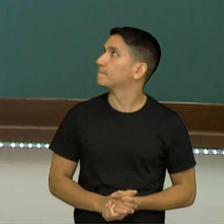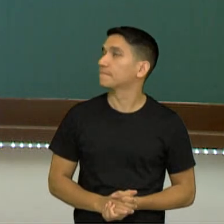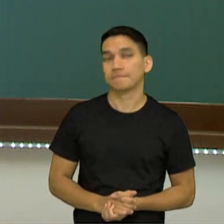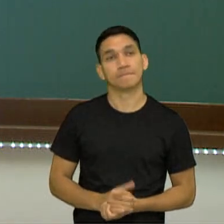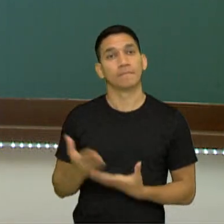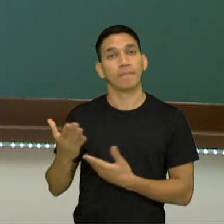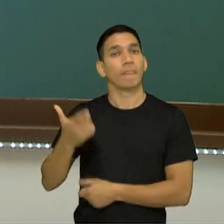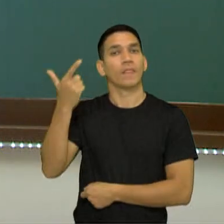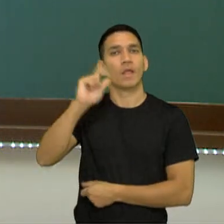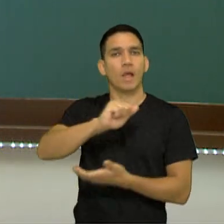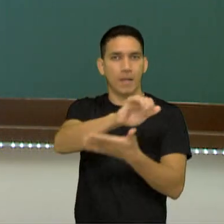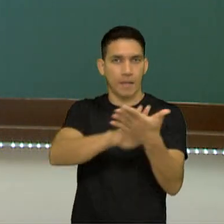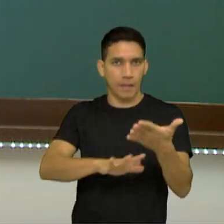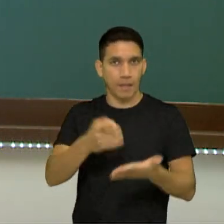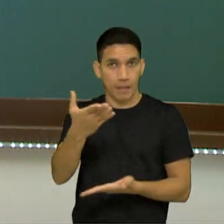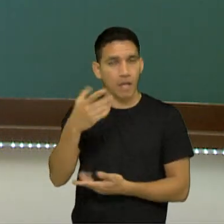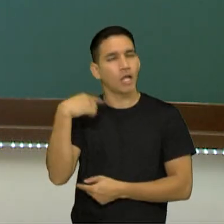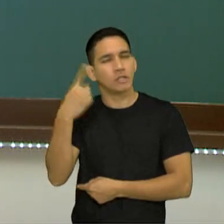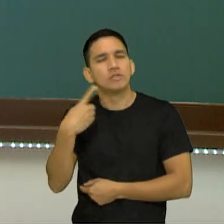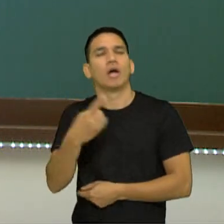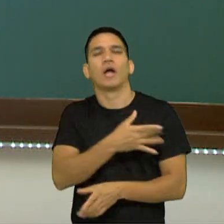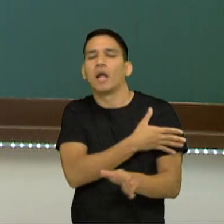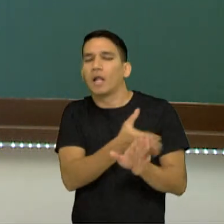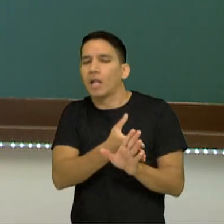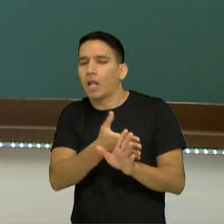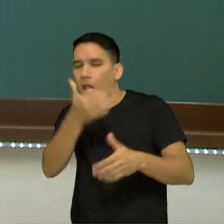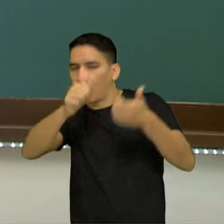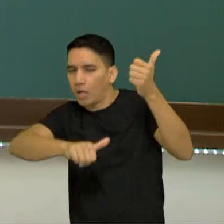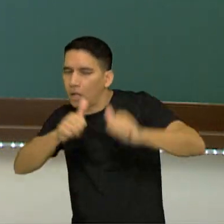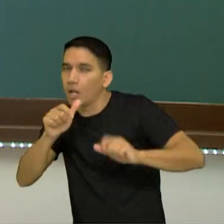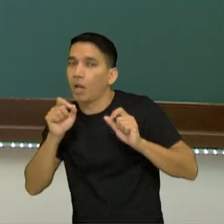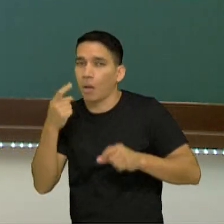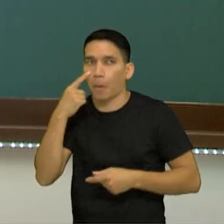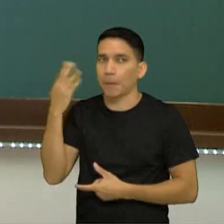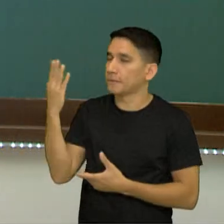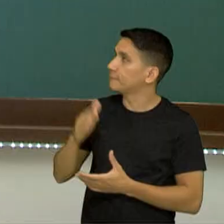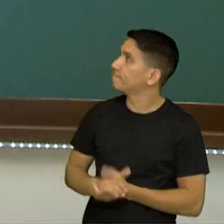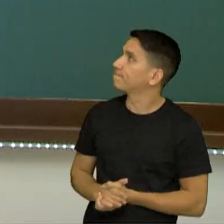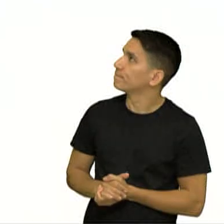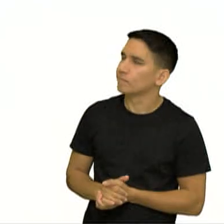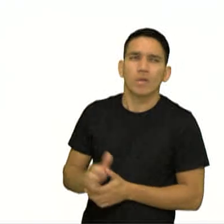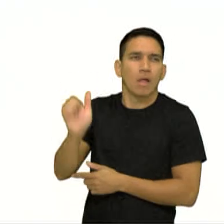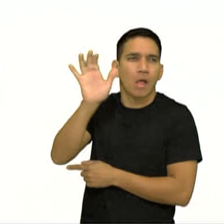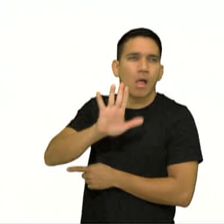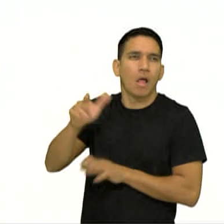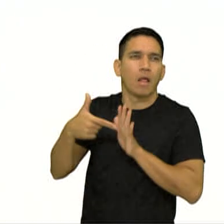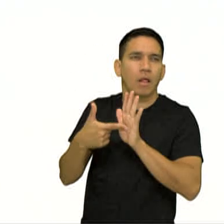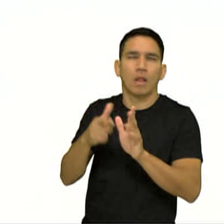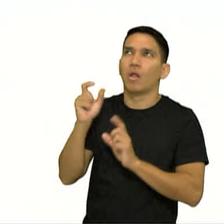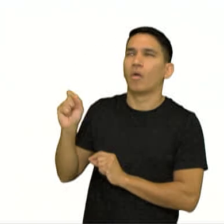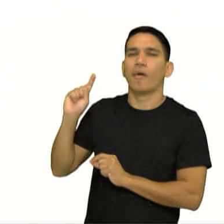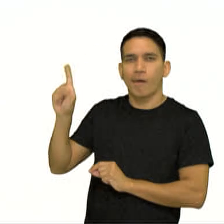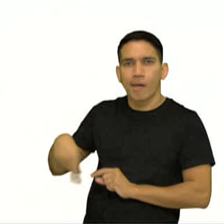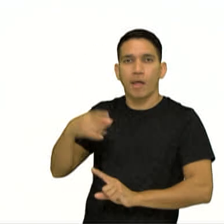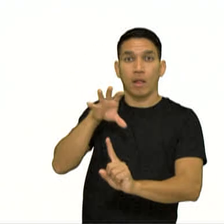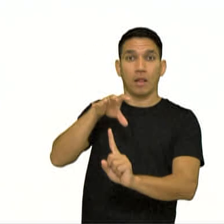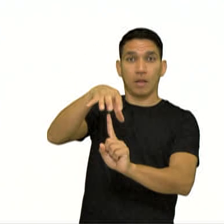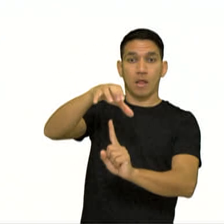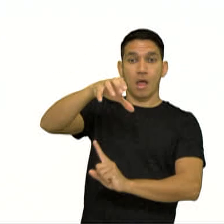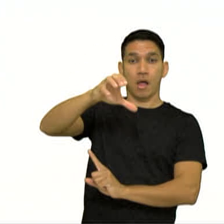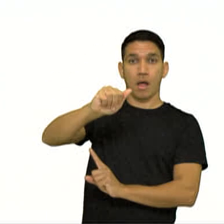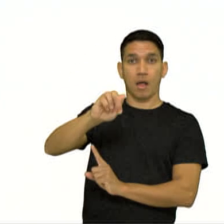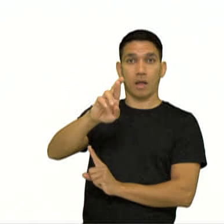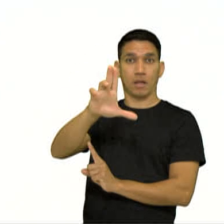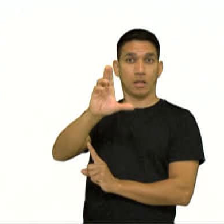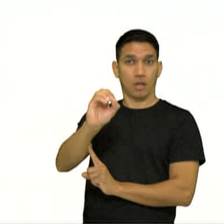Agora, mais uma atividade, pessoal, para a gente analisar aqui. Então, a imagem ao lado mostra Carlos Magno e o Papa